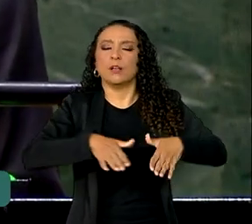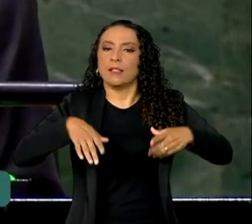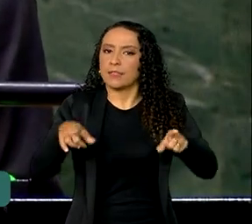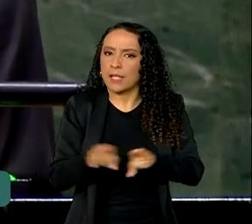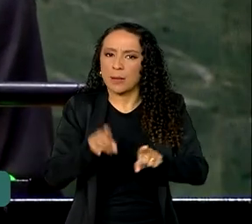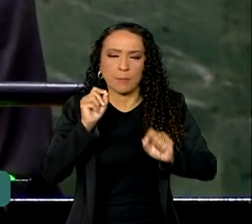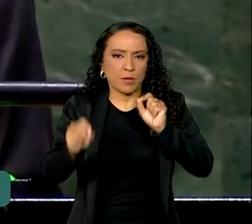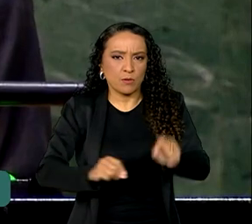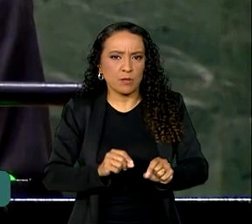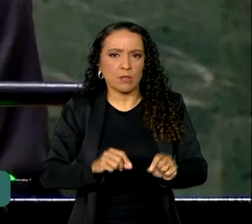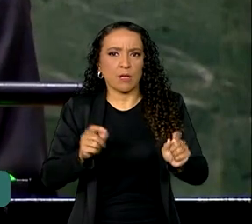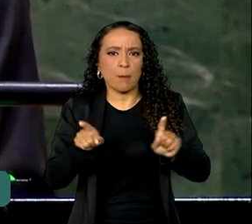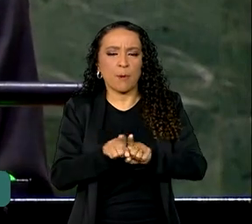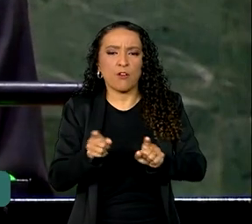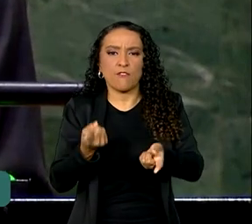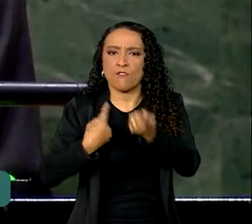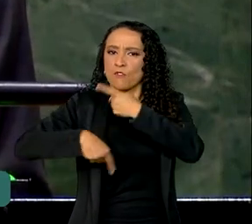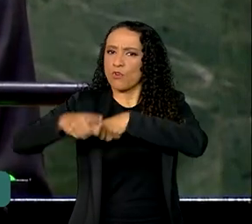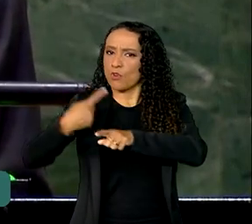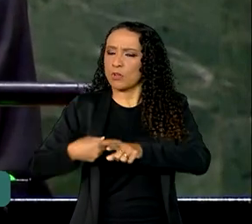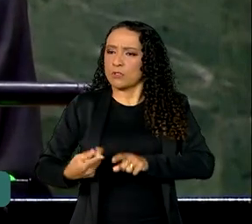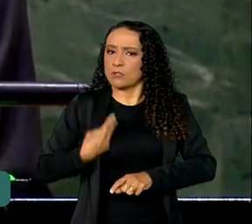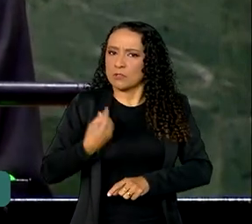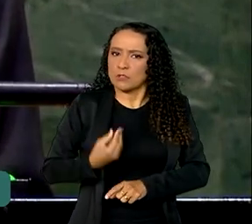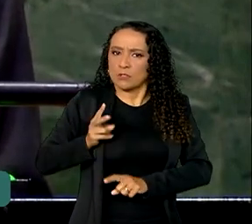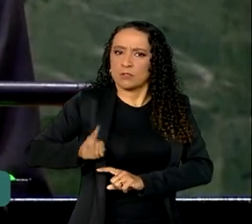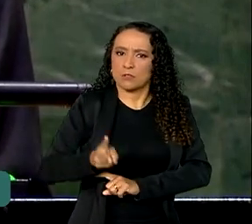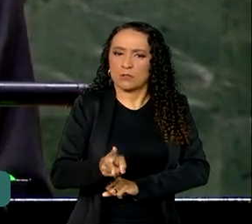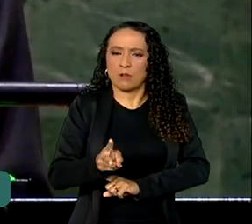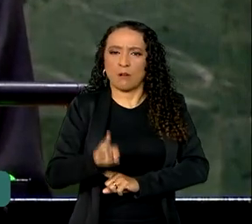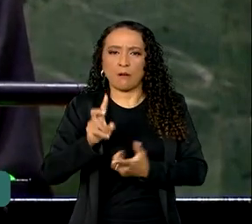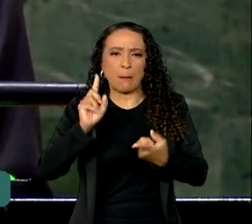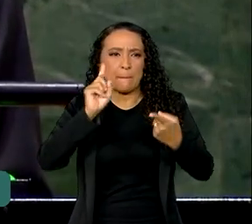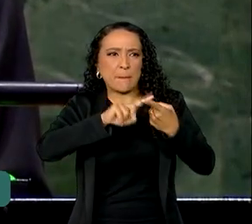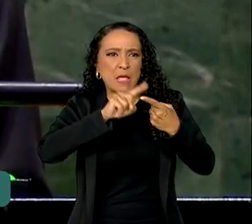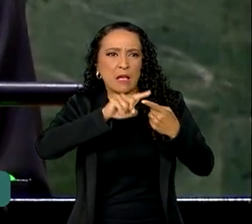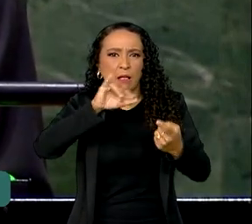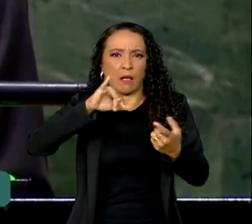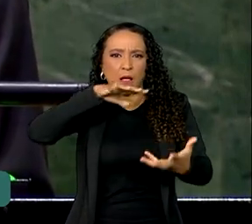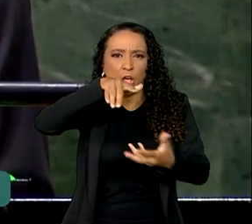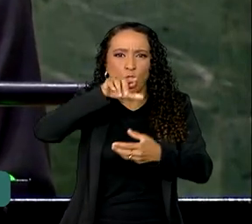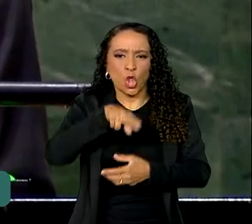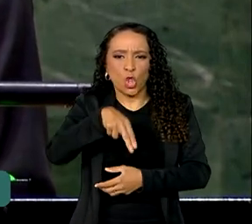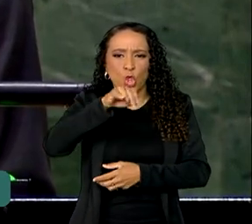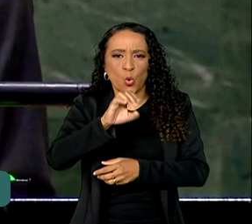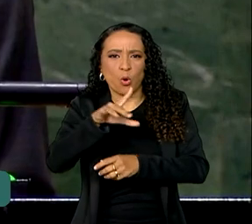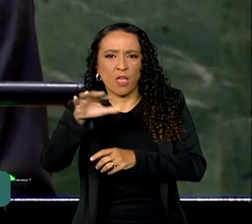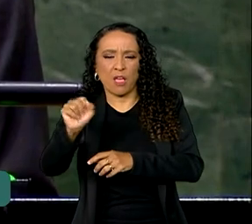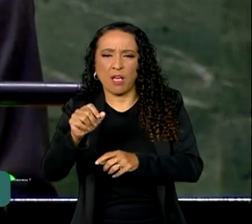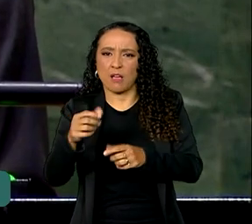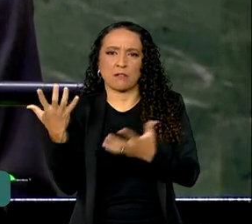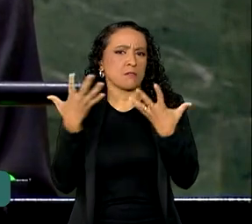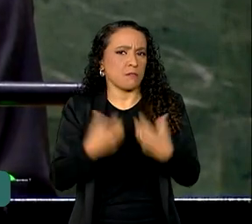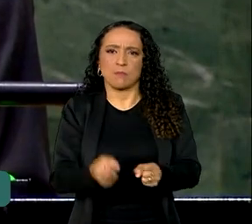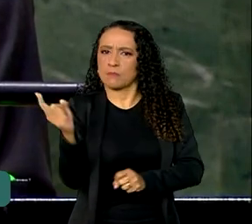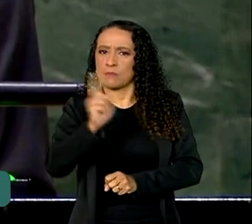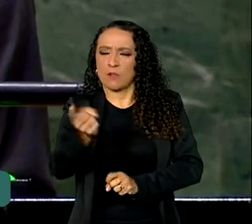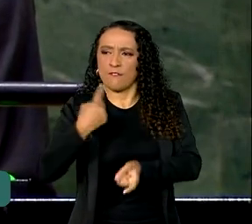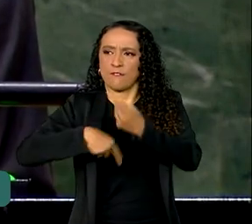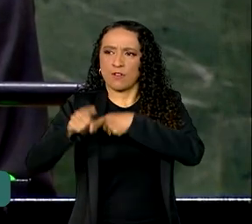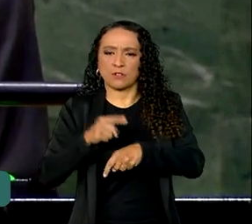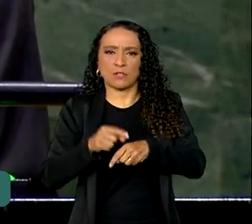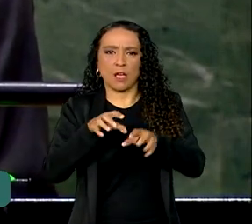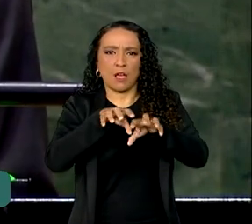Tampouco podemos voltar a conviver com ameaças nucleares. É inaceitável regredir a um mundo dividido